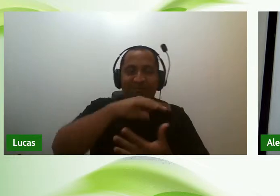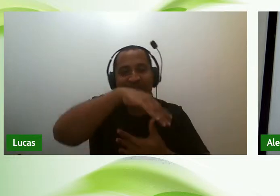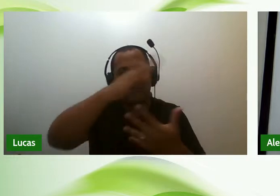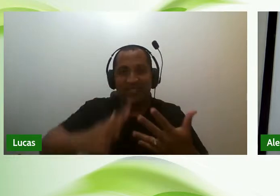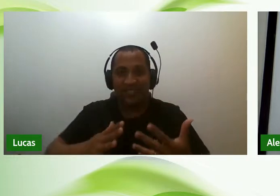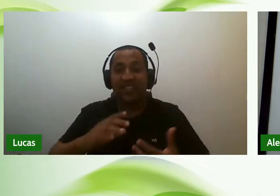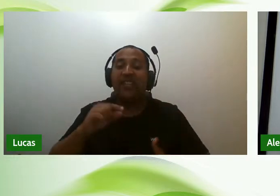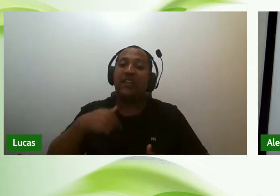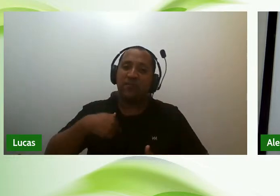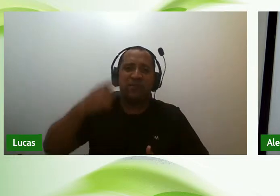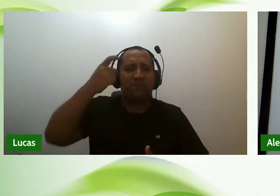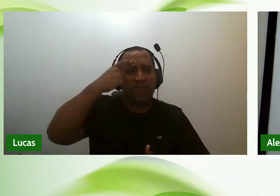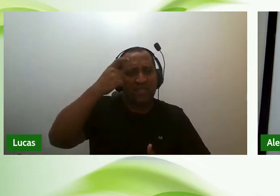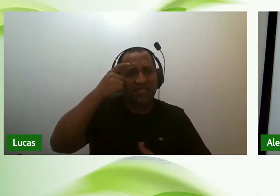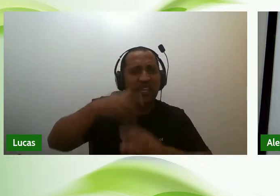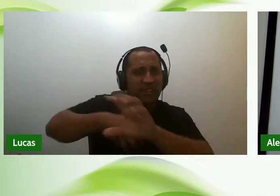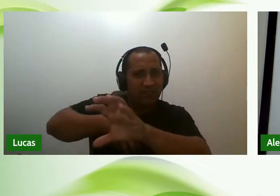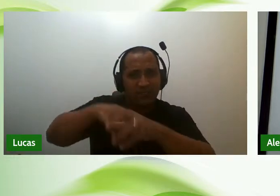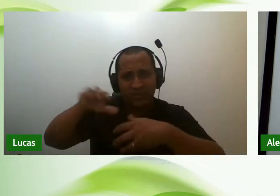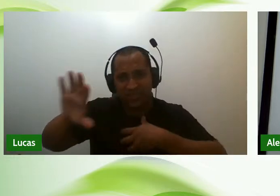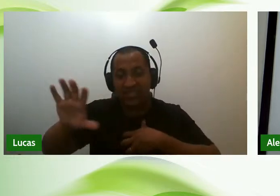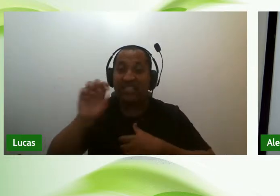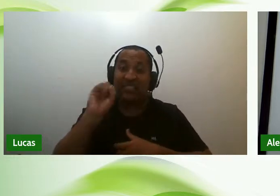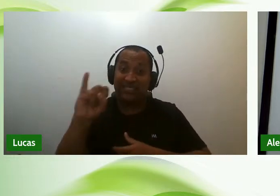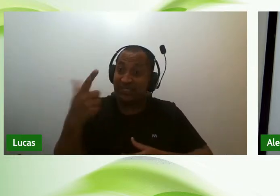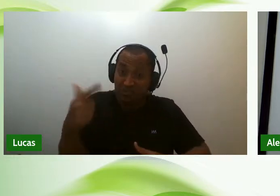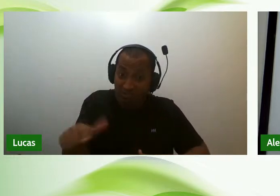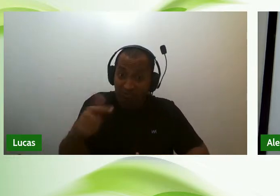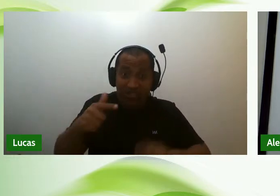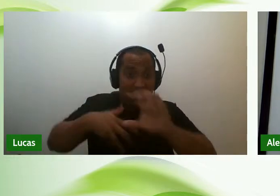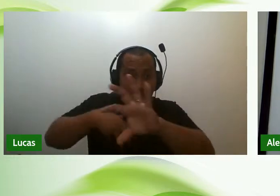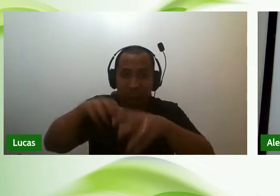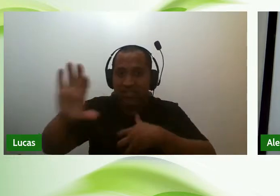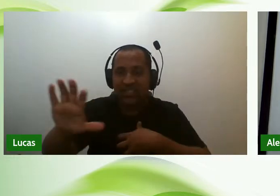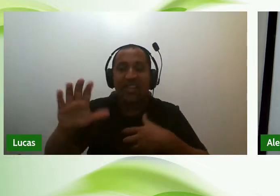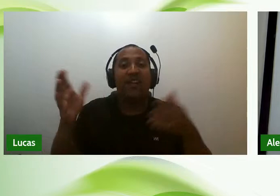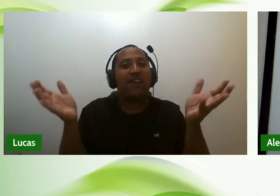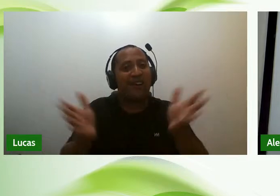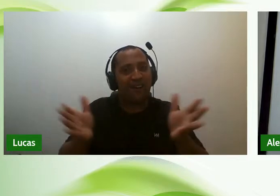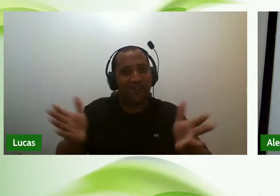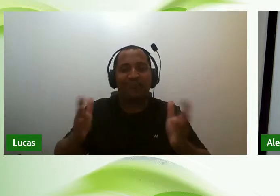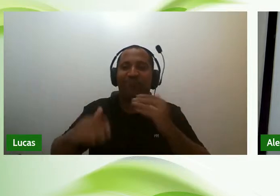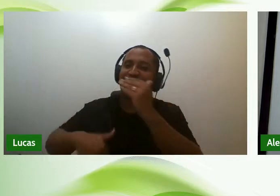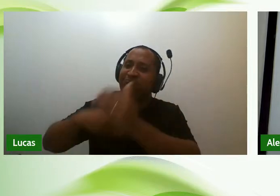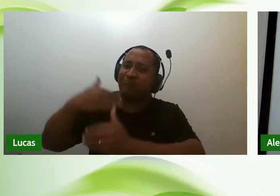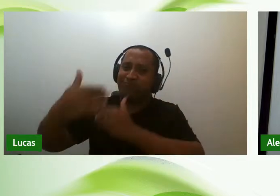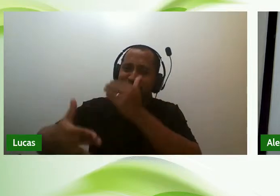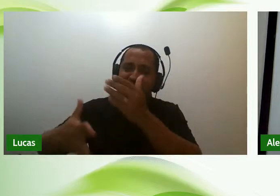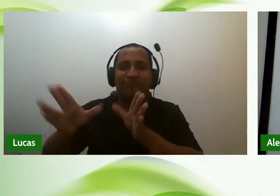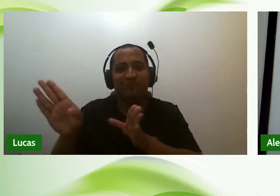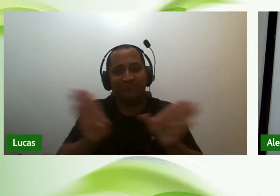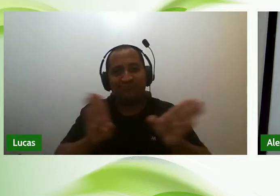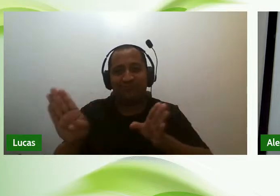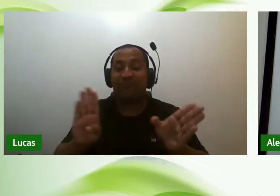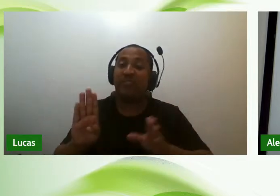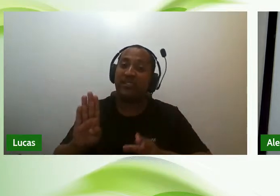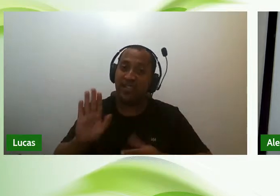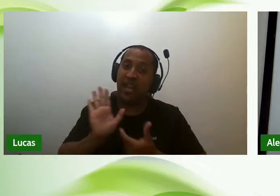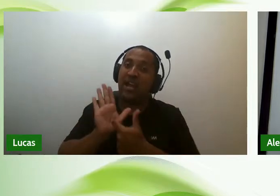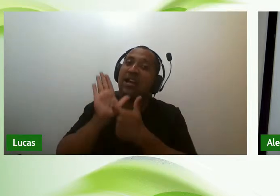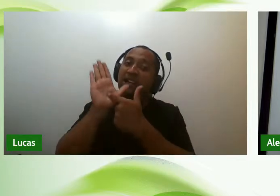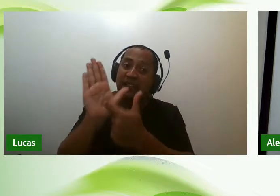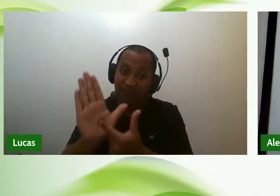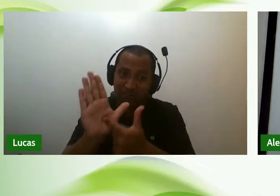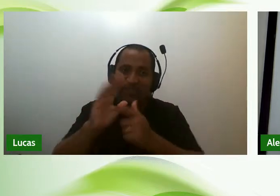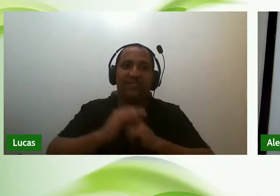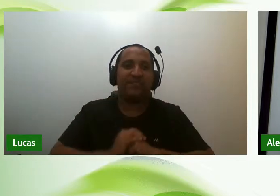sem pensar em empatia, a gente não estaria nesse momento agora avançando na acessibilidade das